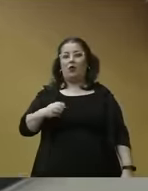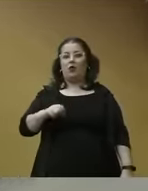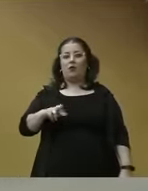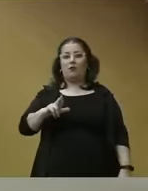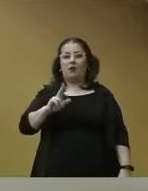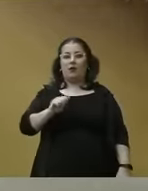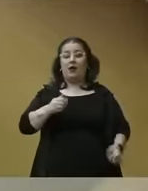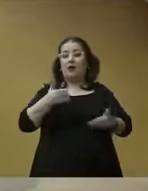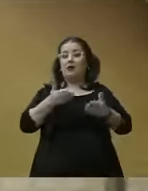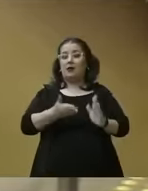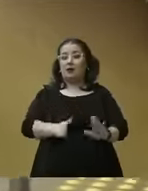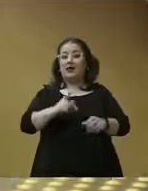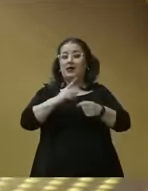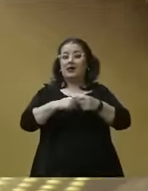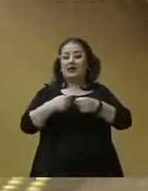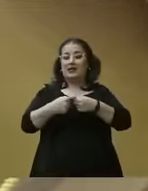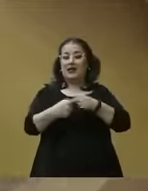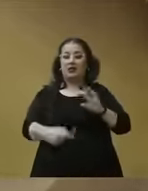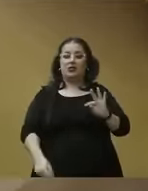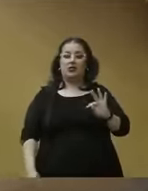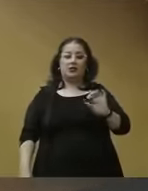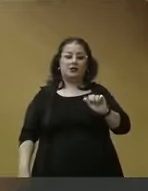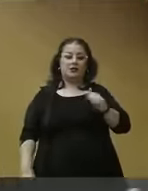de Taquara.